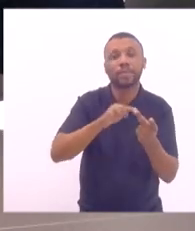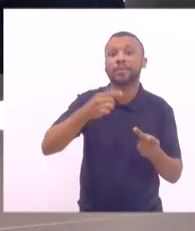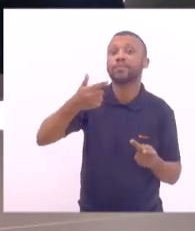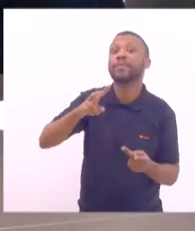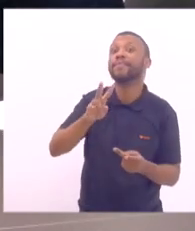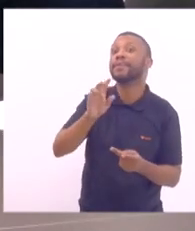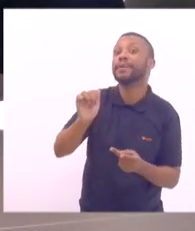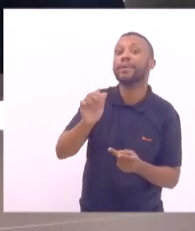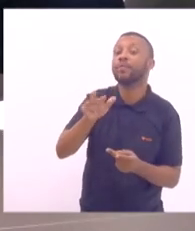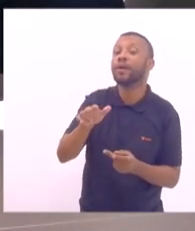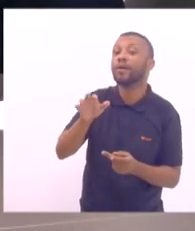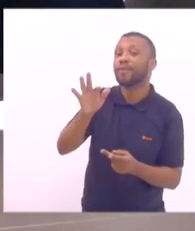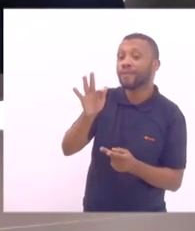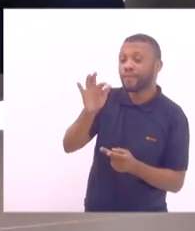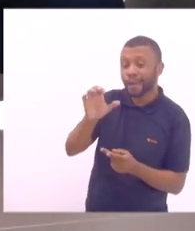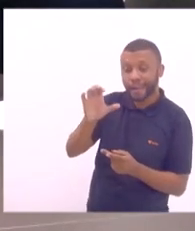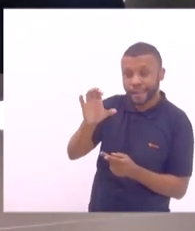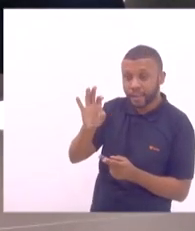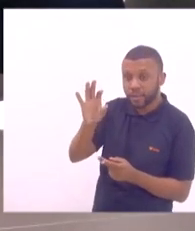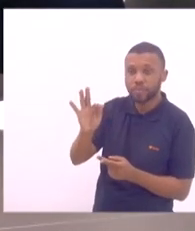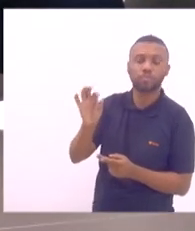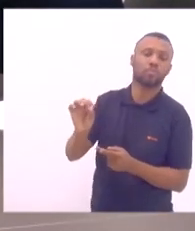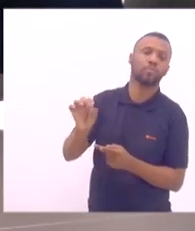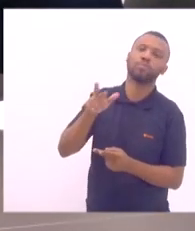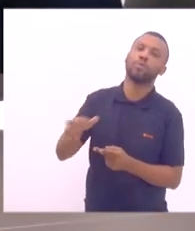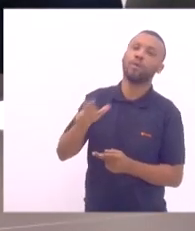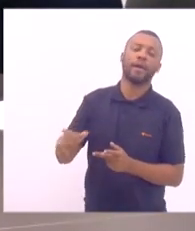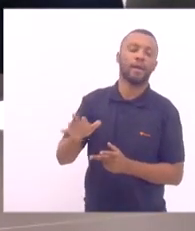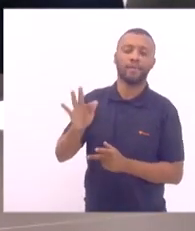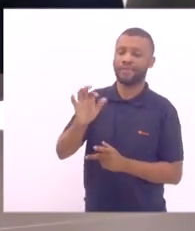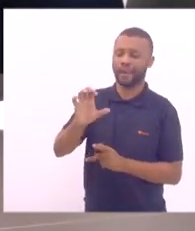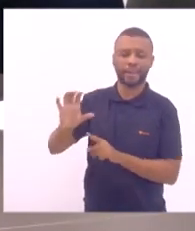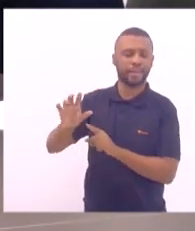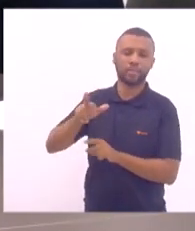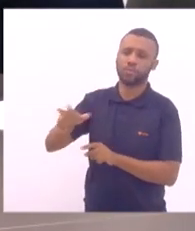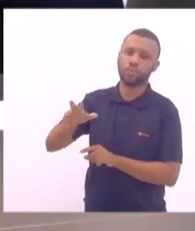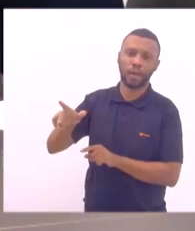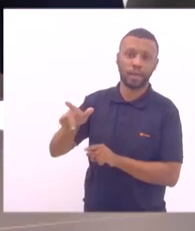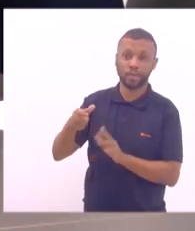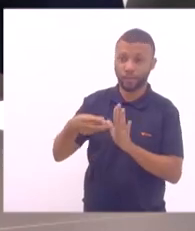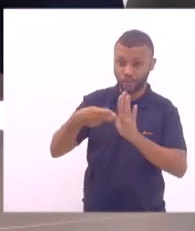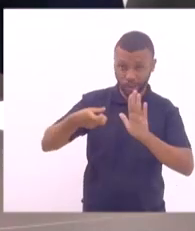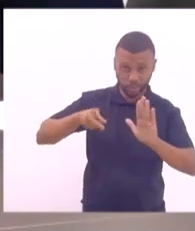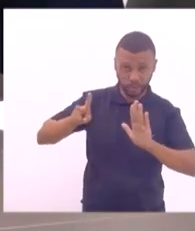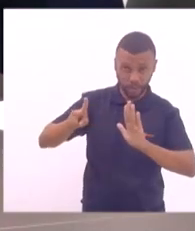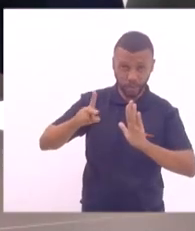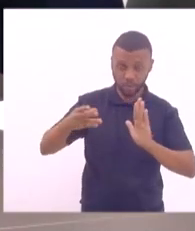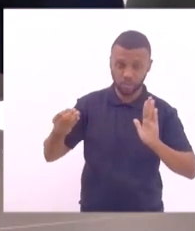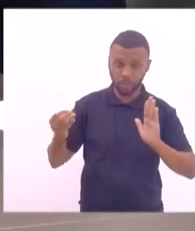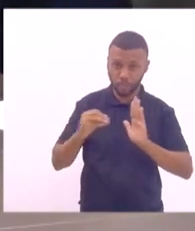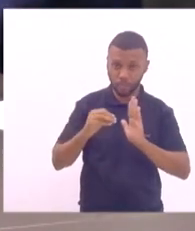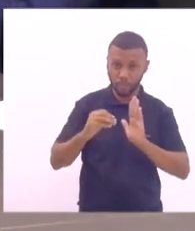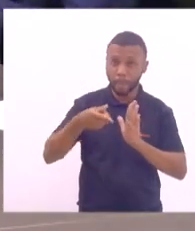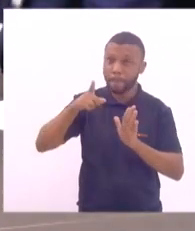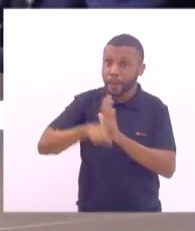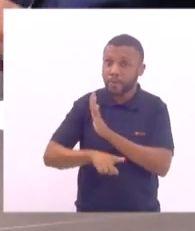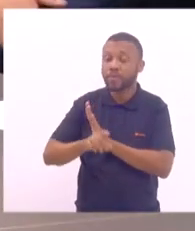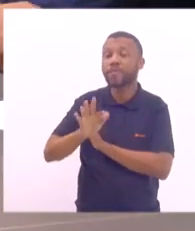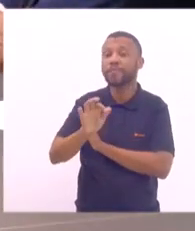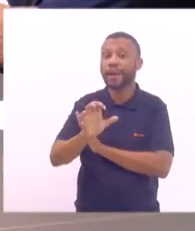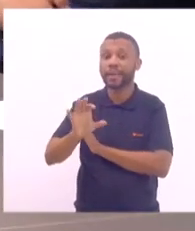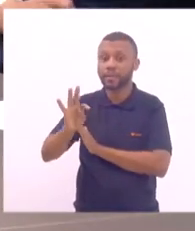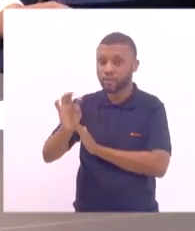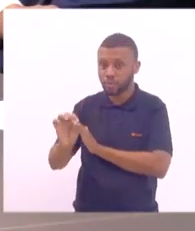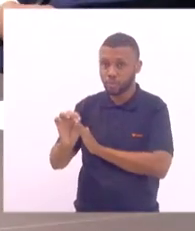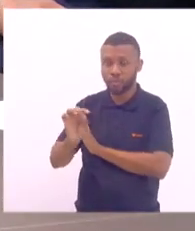o FECP. A gente faz mantém o veto, faz o destaque, exceto o FECP. E Vossa